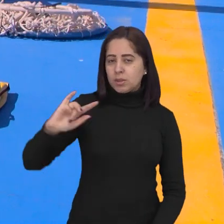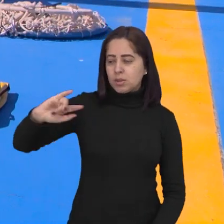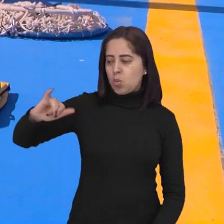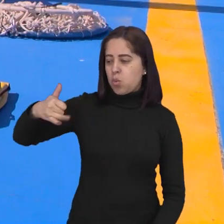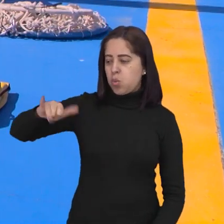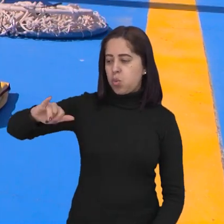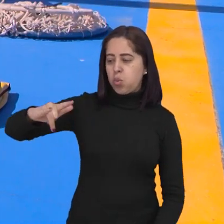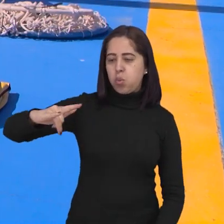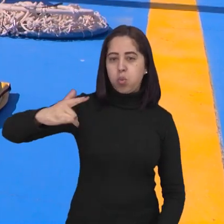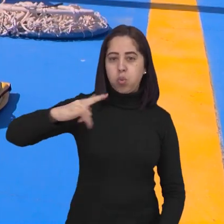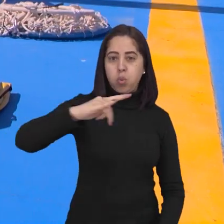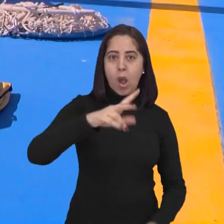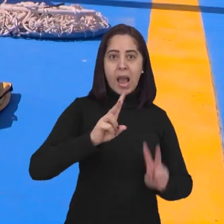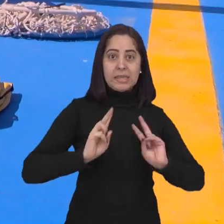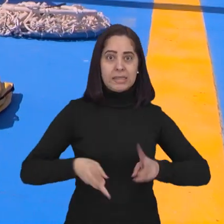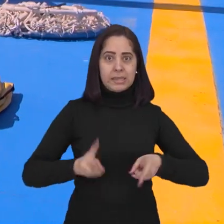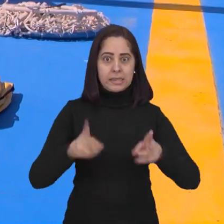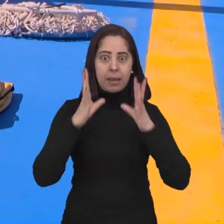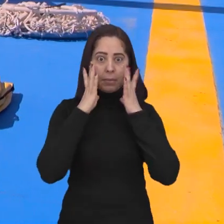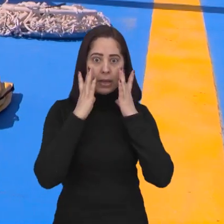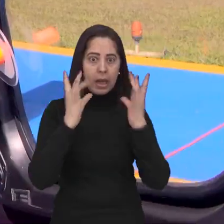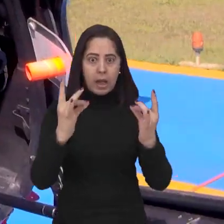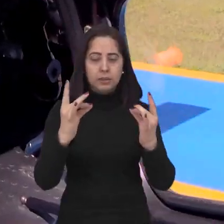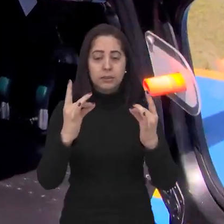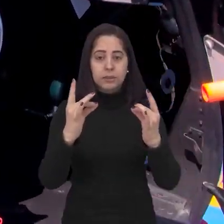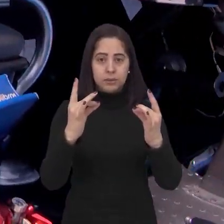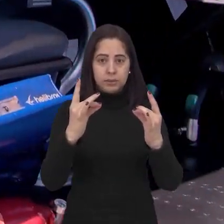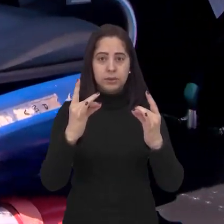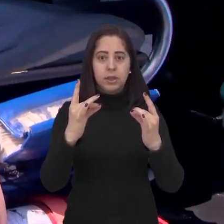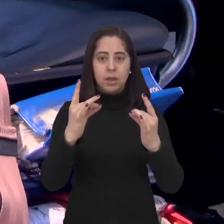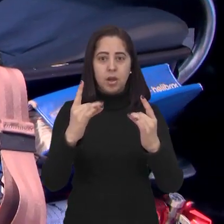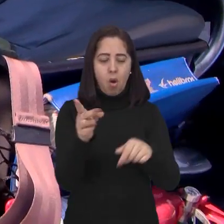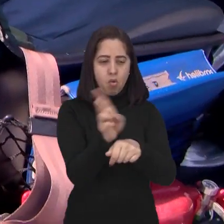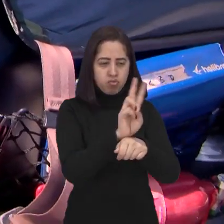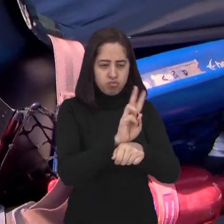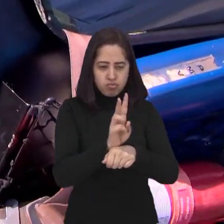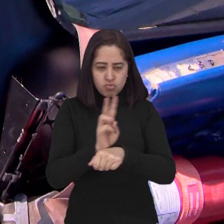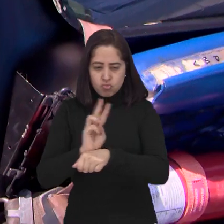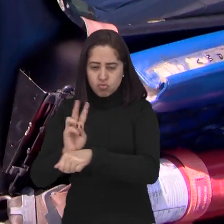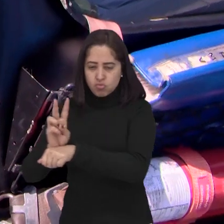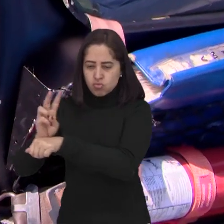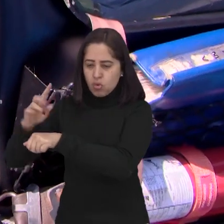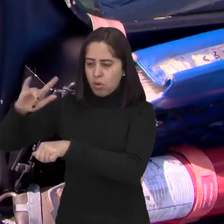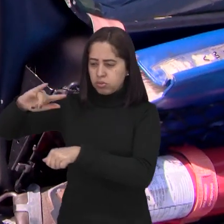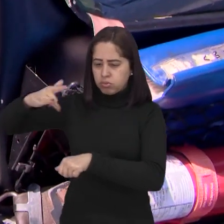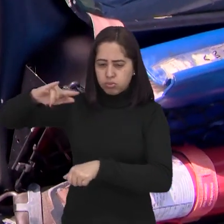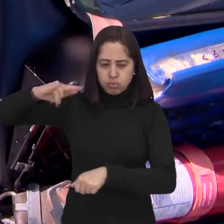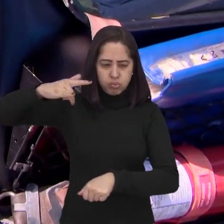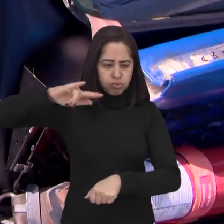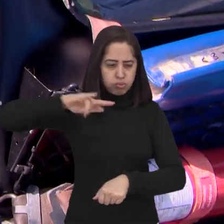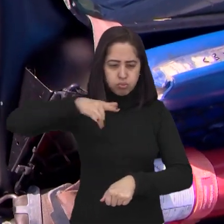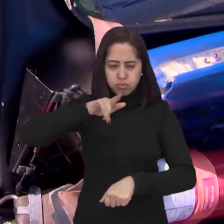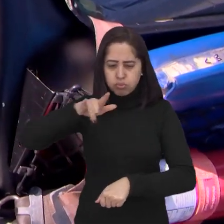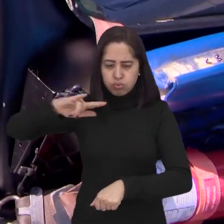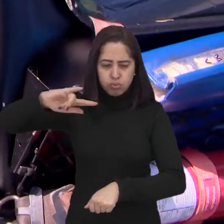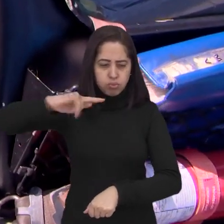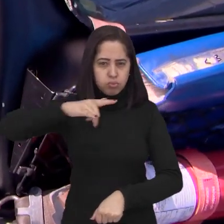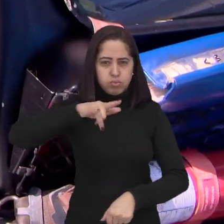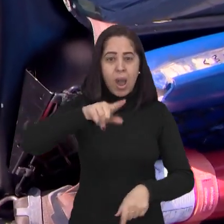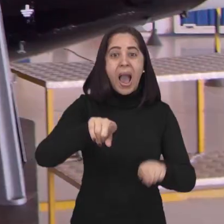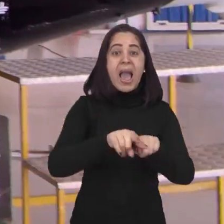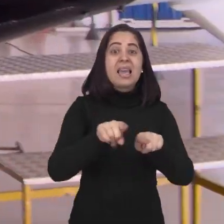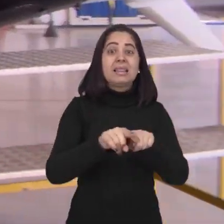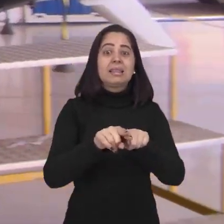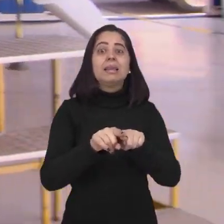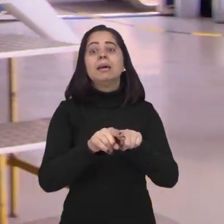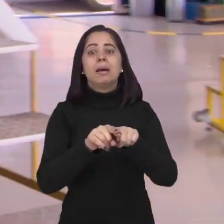2 helicópteros Águia ficam disponíveis. São eles que executam a fiscalização aérea desses limites